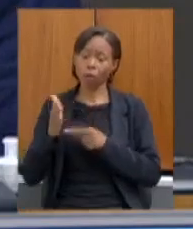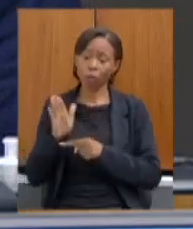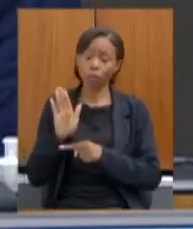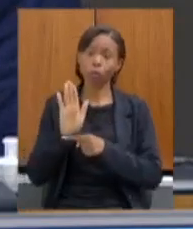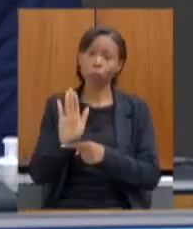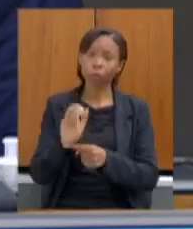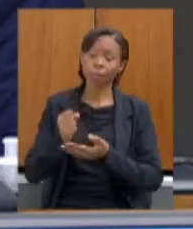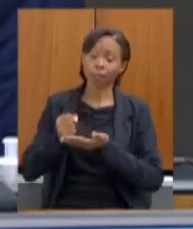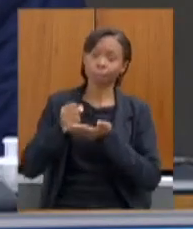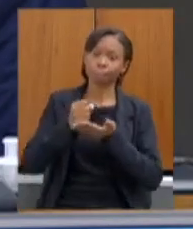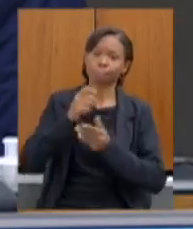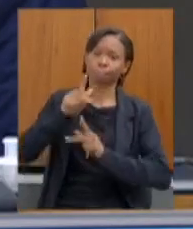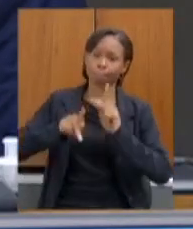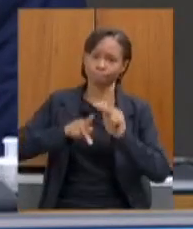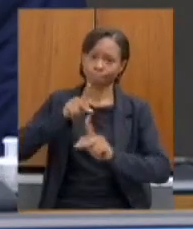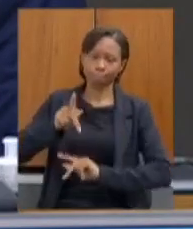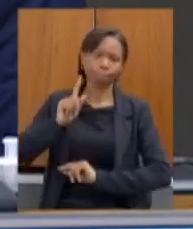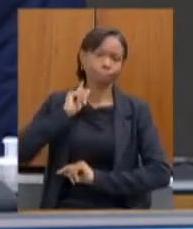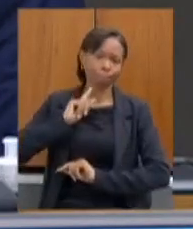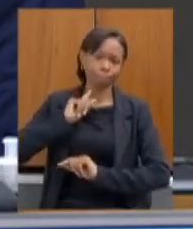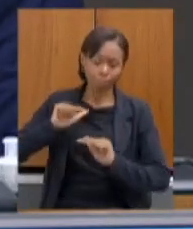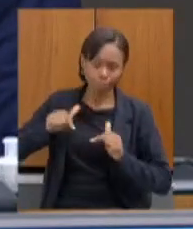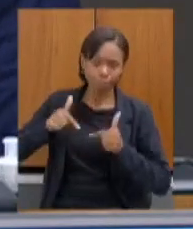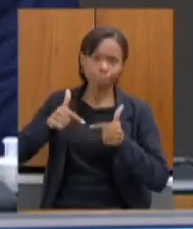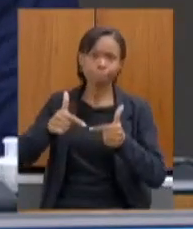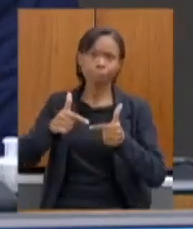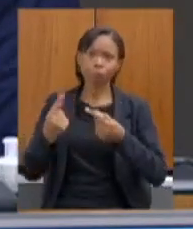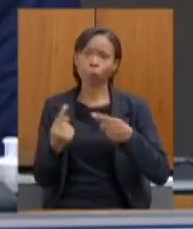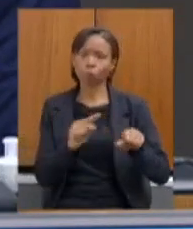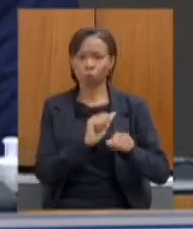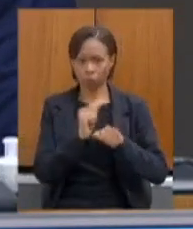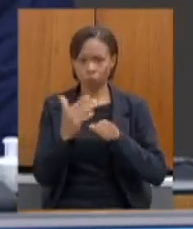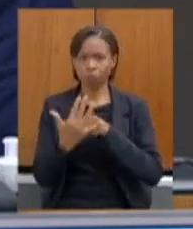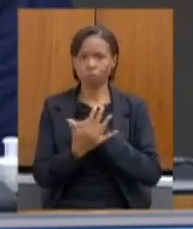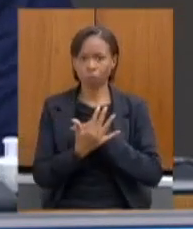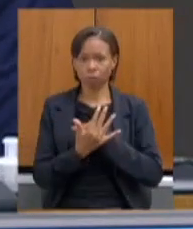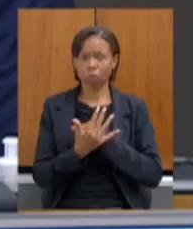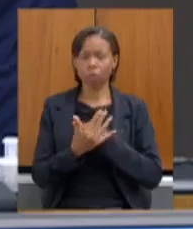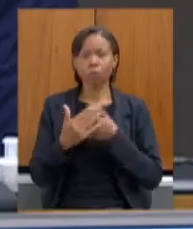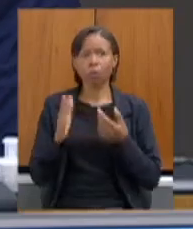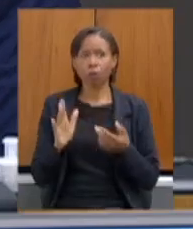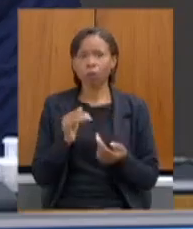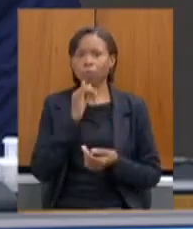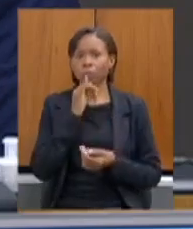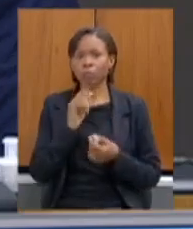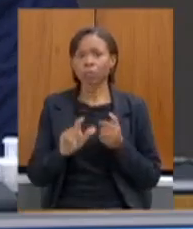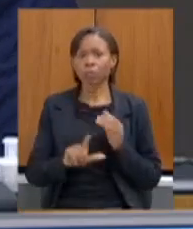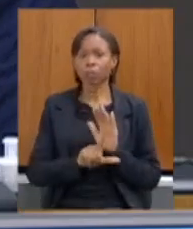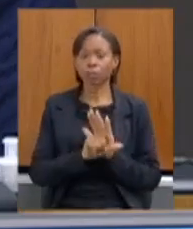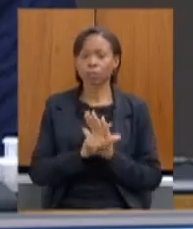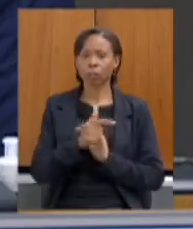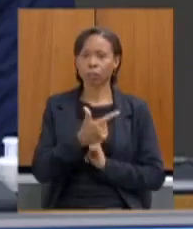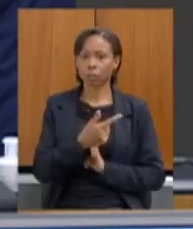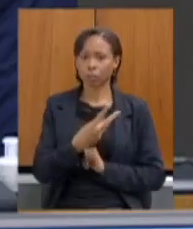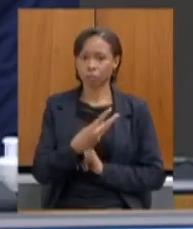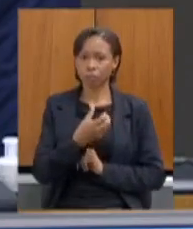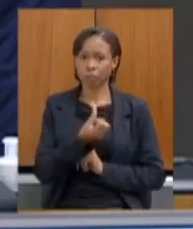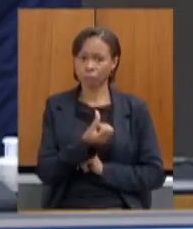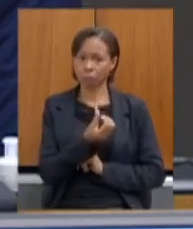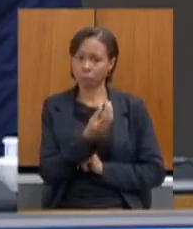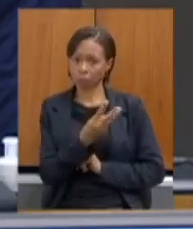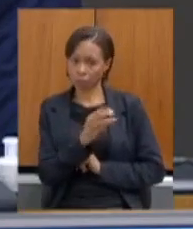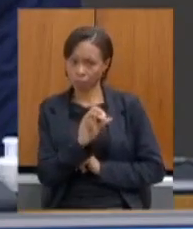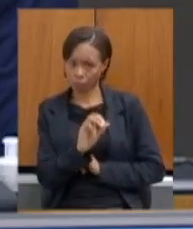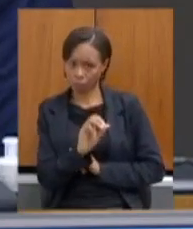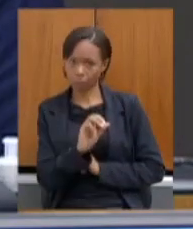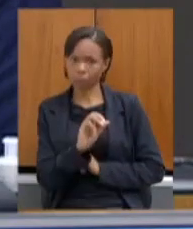Minas Gerais as ações necessárias do Covid-19. Então, aqui eu gostaria de citar a Lei 23.630, que